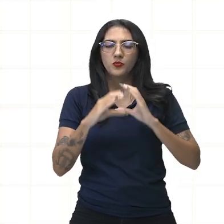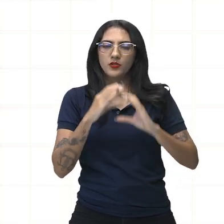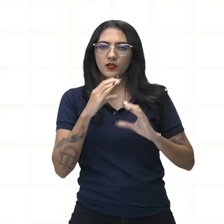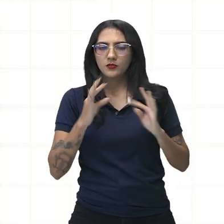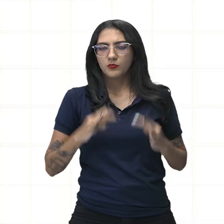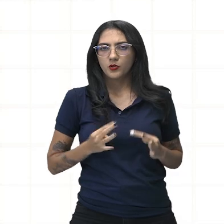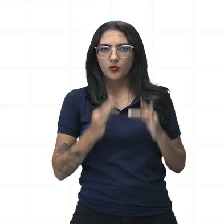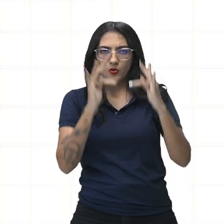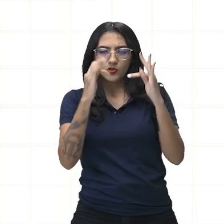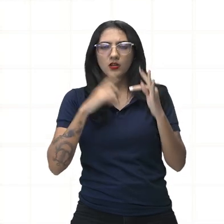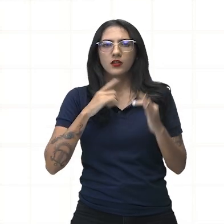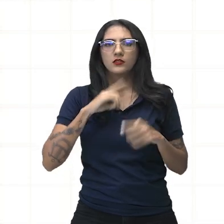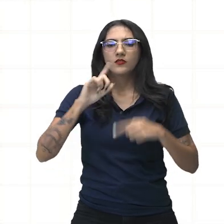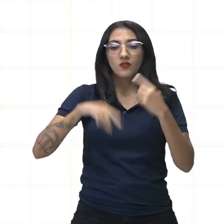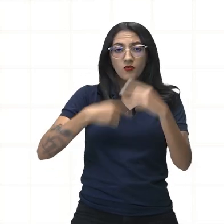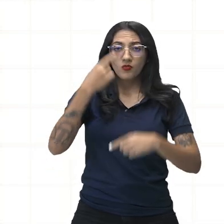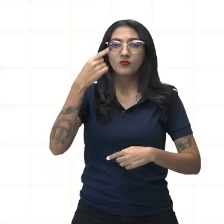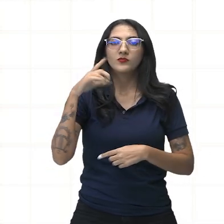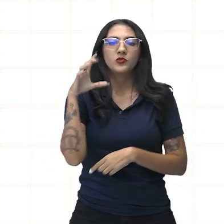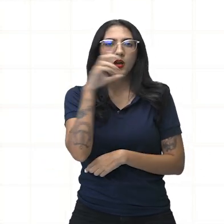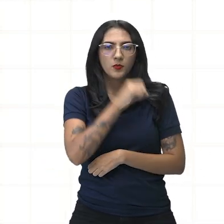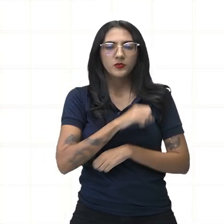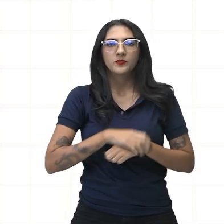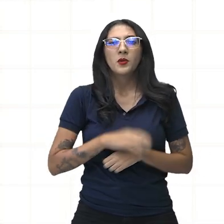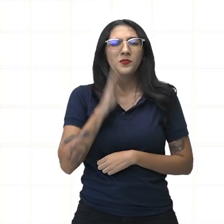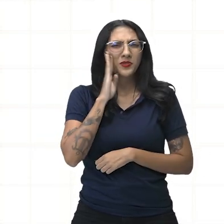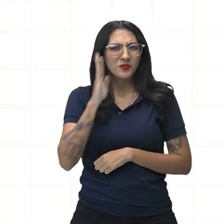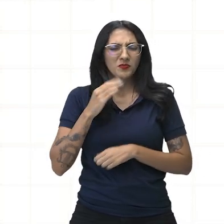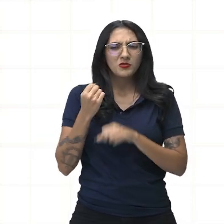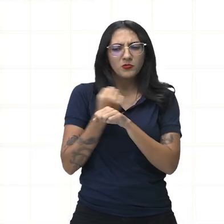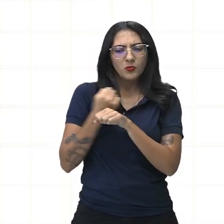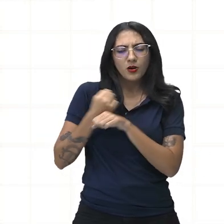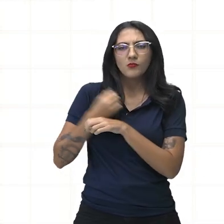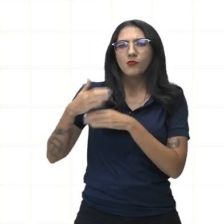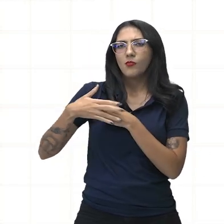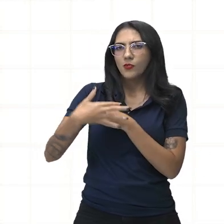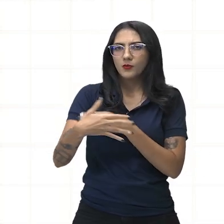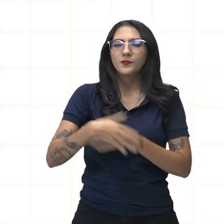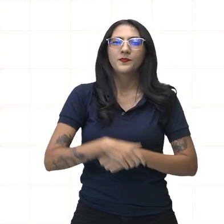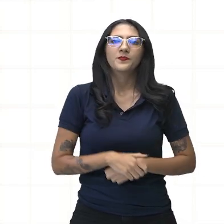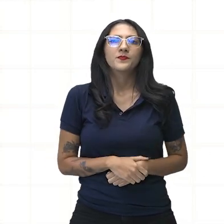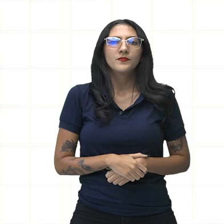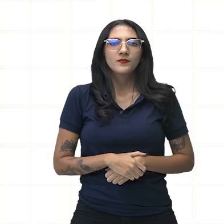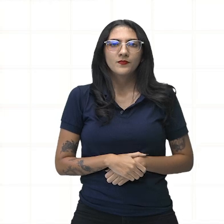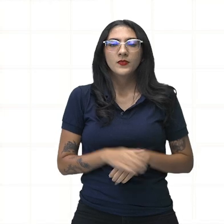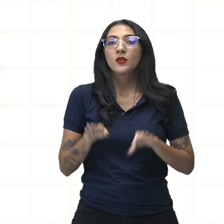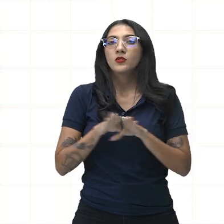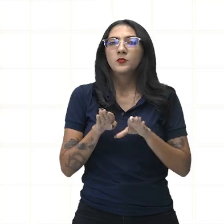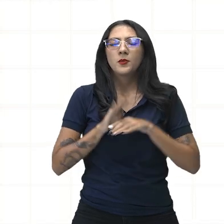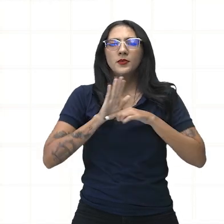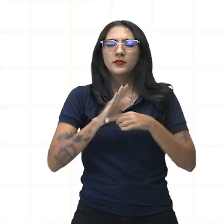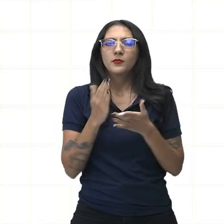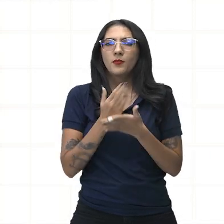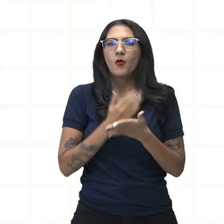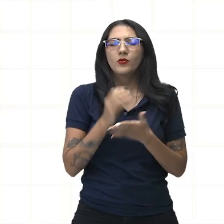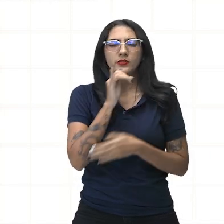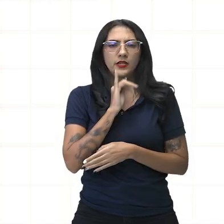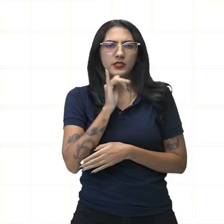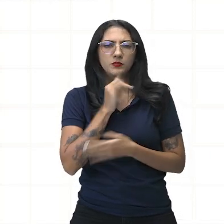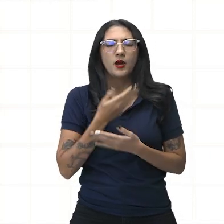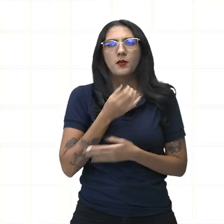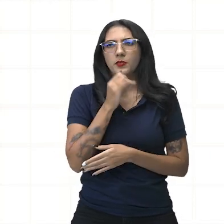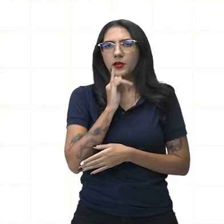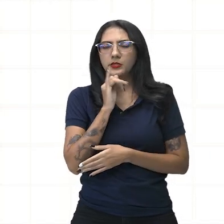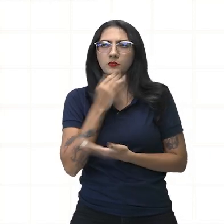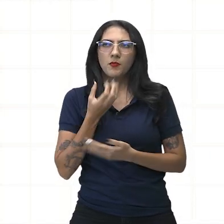comunicação, que evoluíram bastante, em especial nos últimos séculos. E aí eu falei para vocês, dei alguns exemplos. Uma viagem no